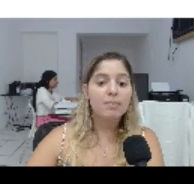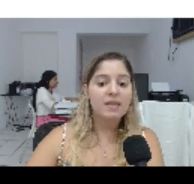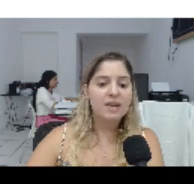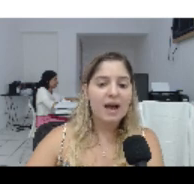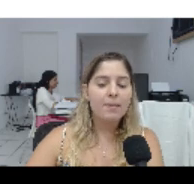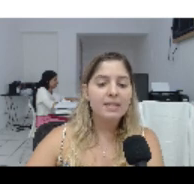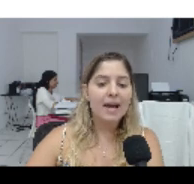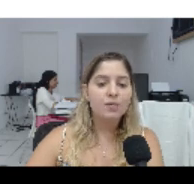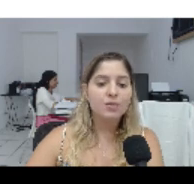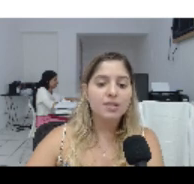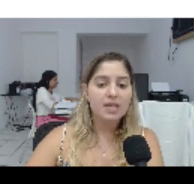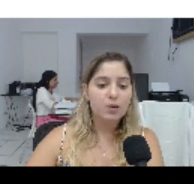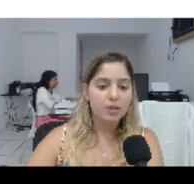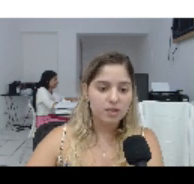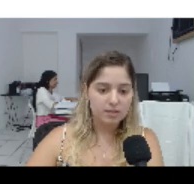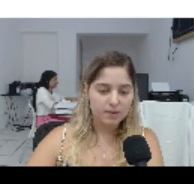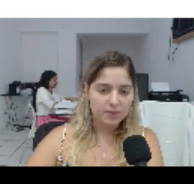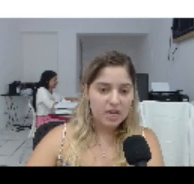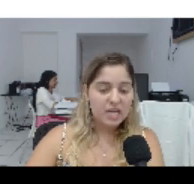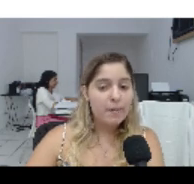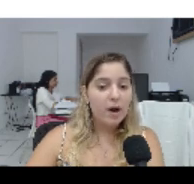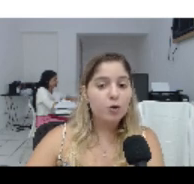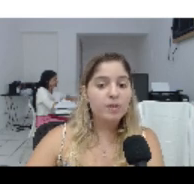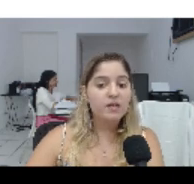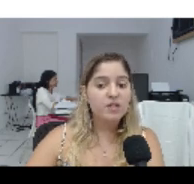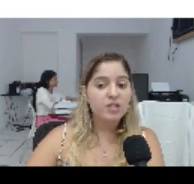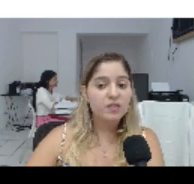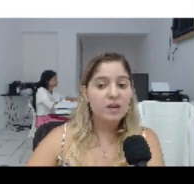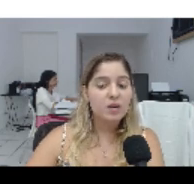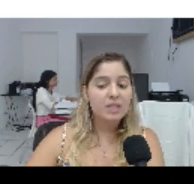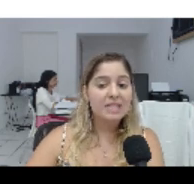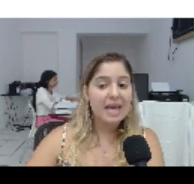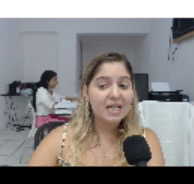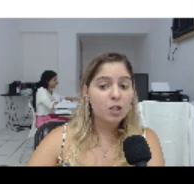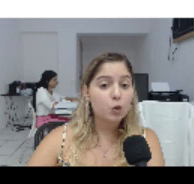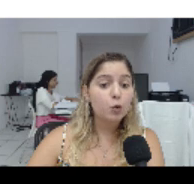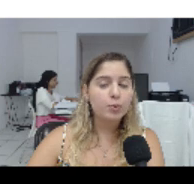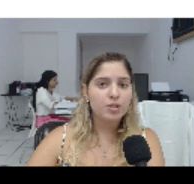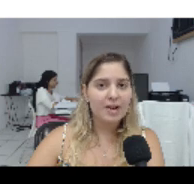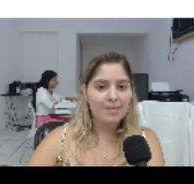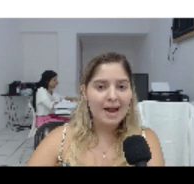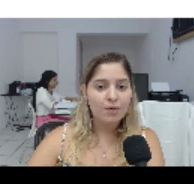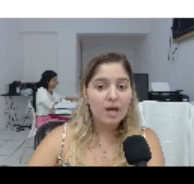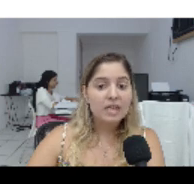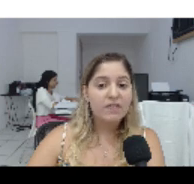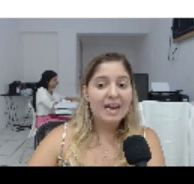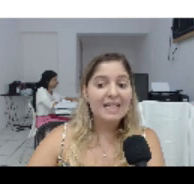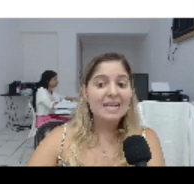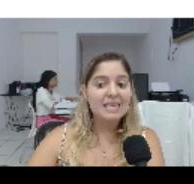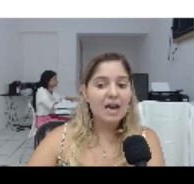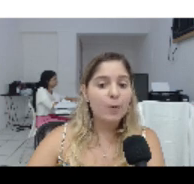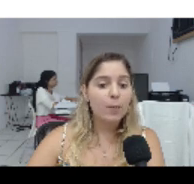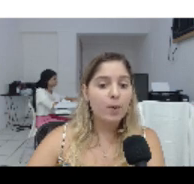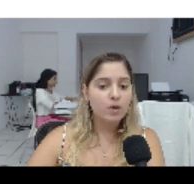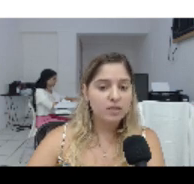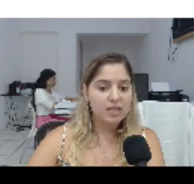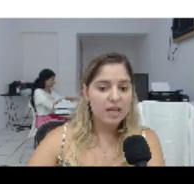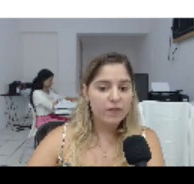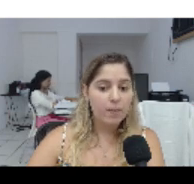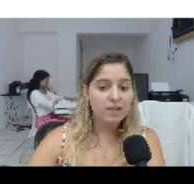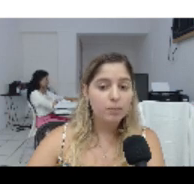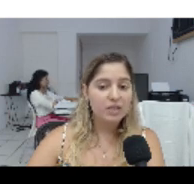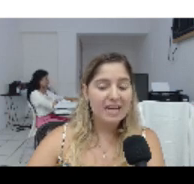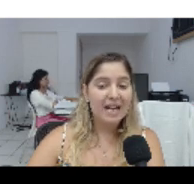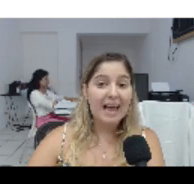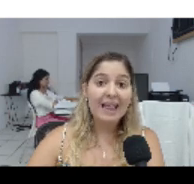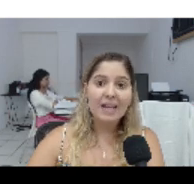pode impetrar mandato de segurança. E Mauro Benevides Filho integra grupo de trabalho que vai analisar proposta da